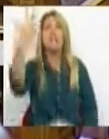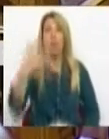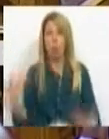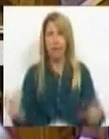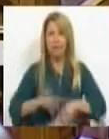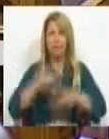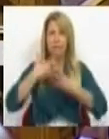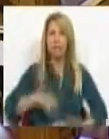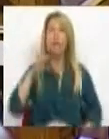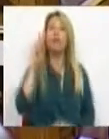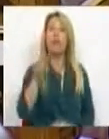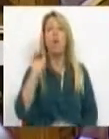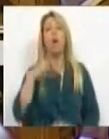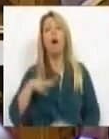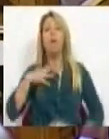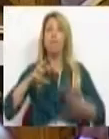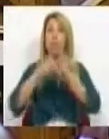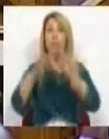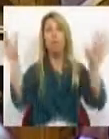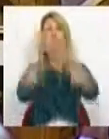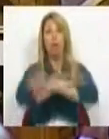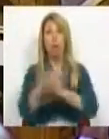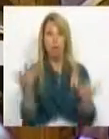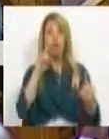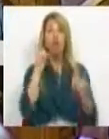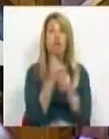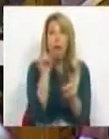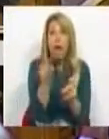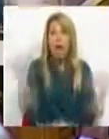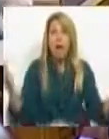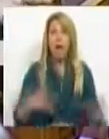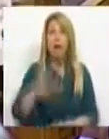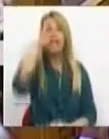problema. É que a supervisão é aquilo que ali vemos, Srs. Deputados. Sabem